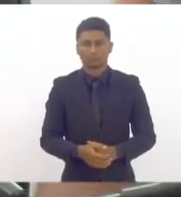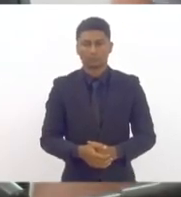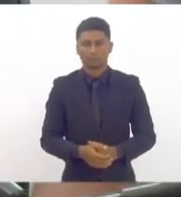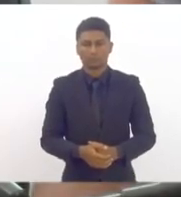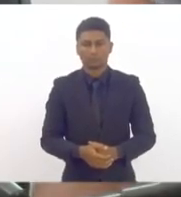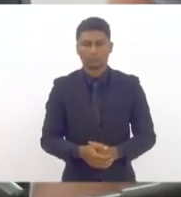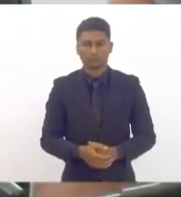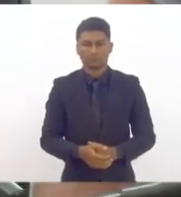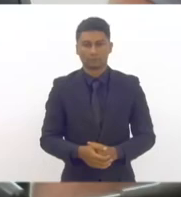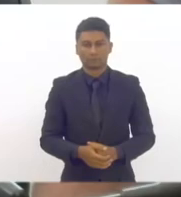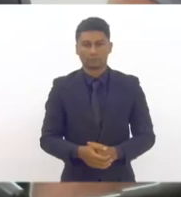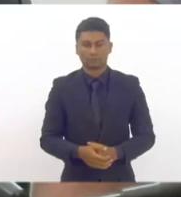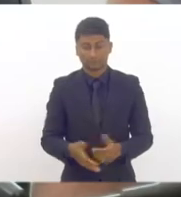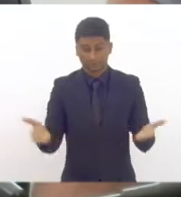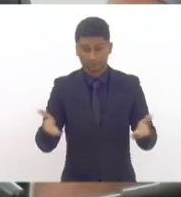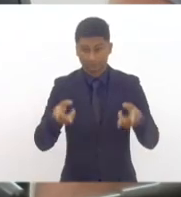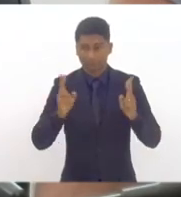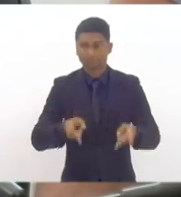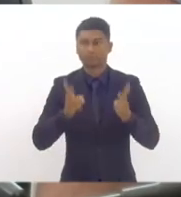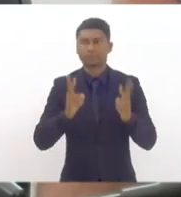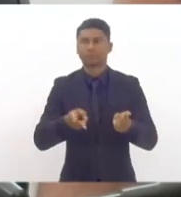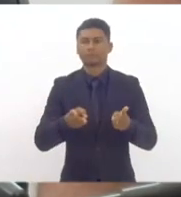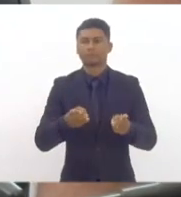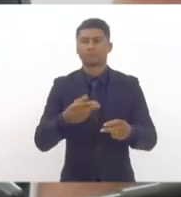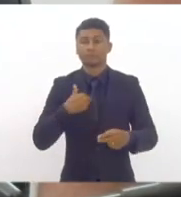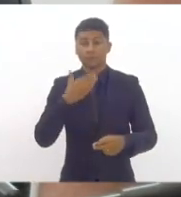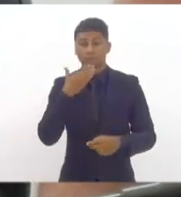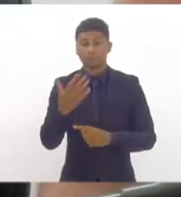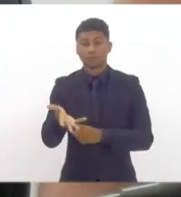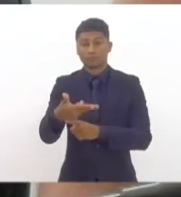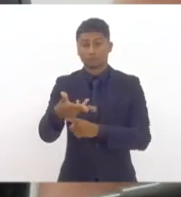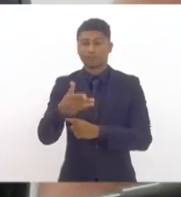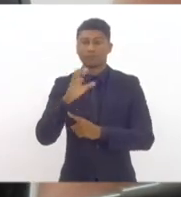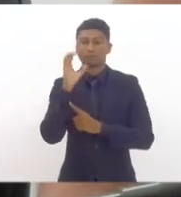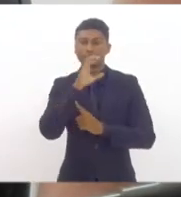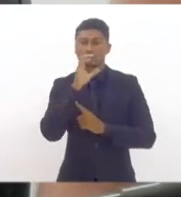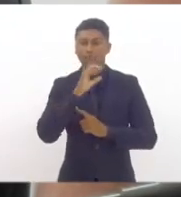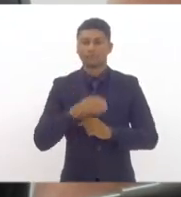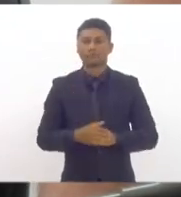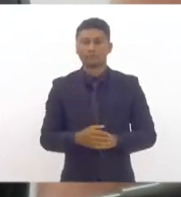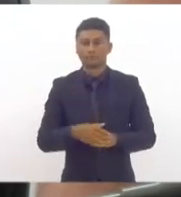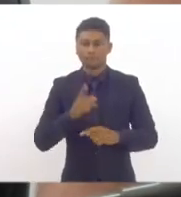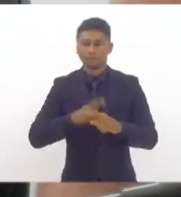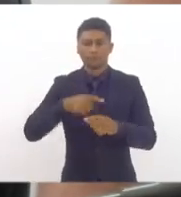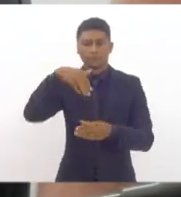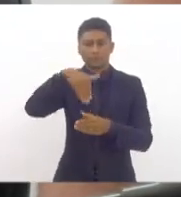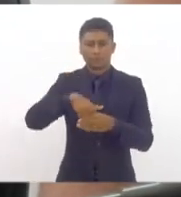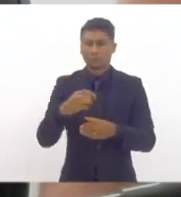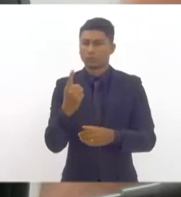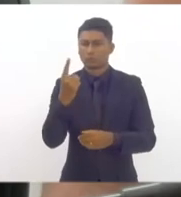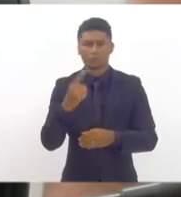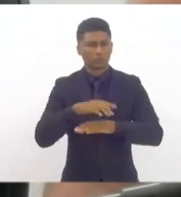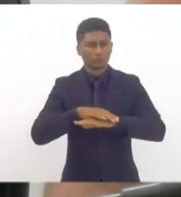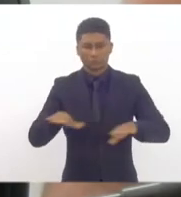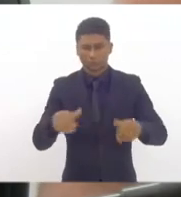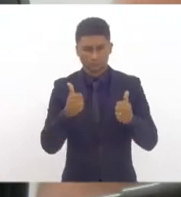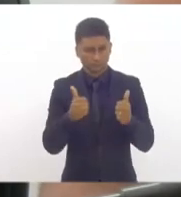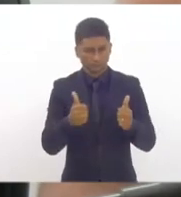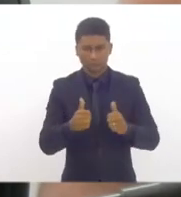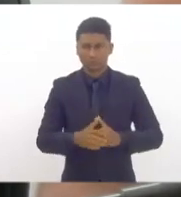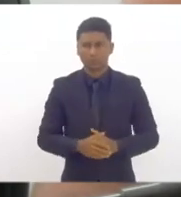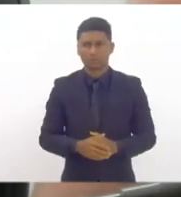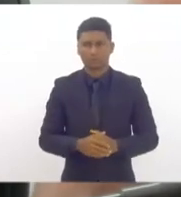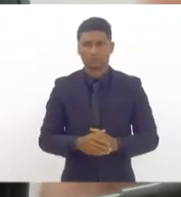vamos passar aqui, vamos seguir, pedir agilidade para a gente... Né, é um único voto, portanto,